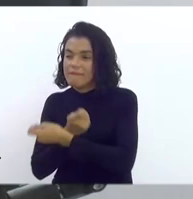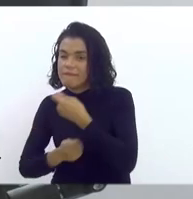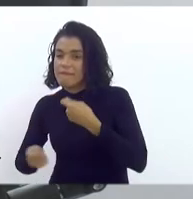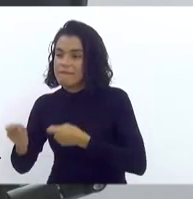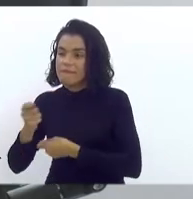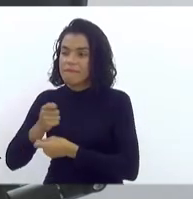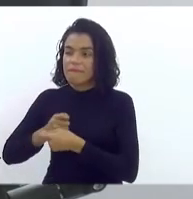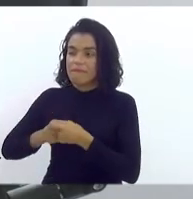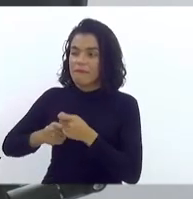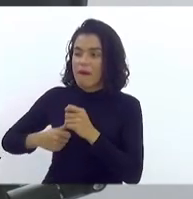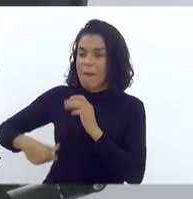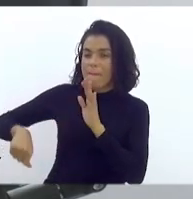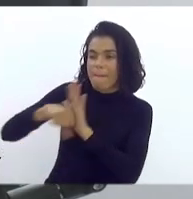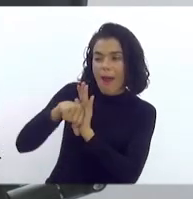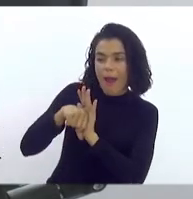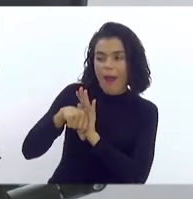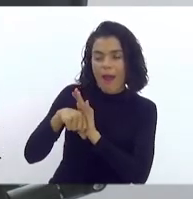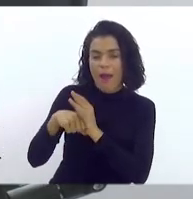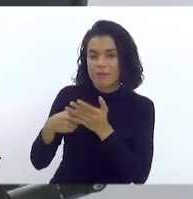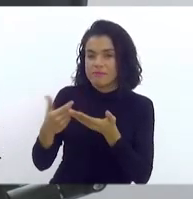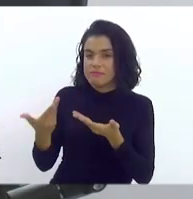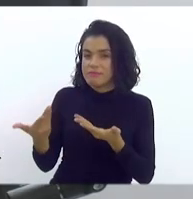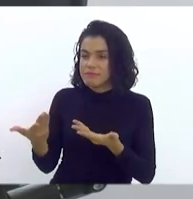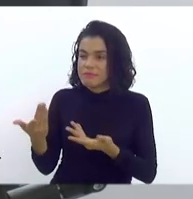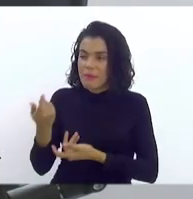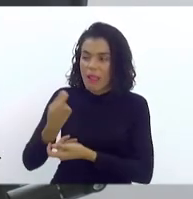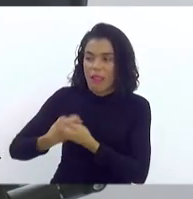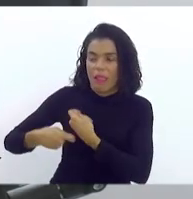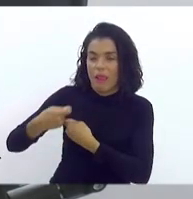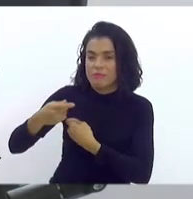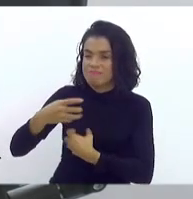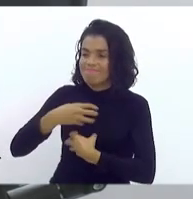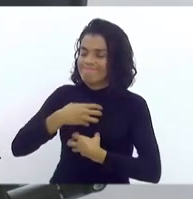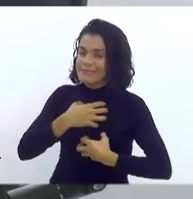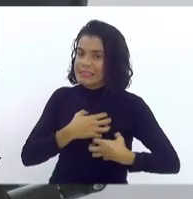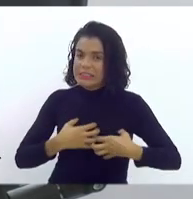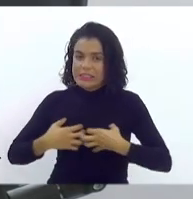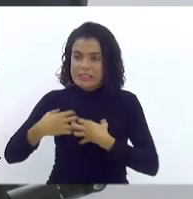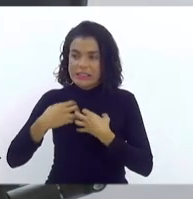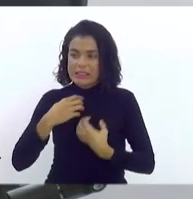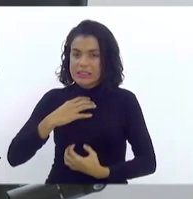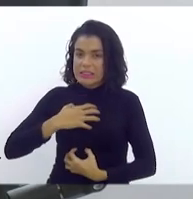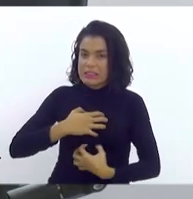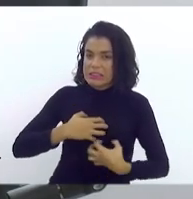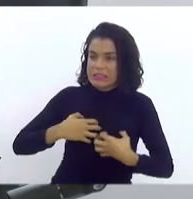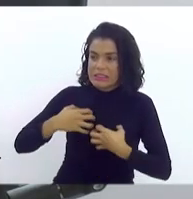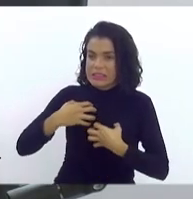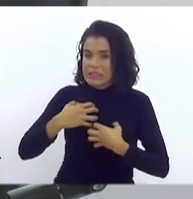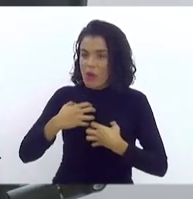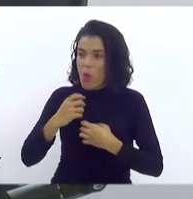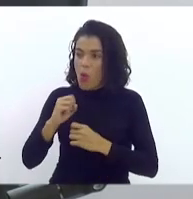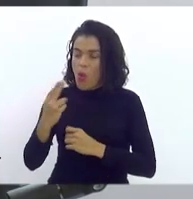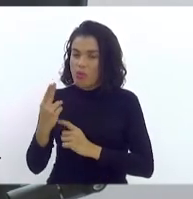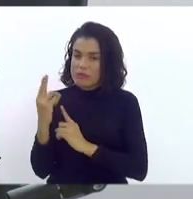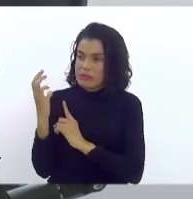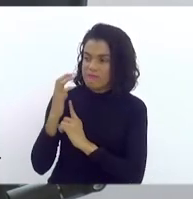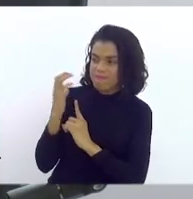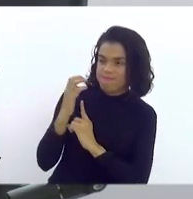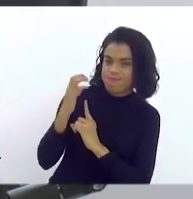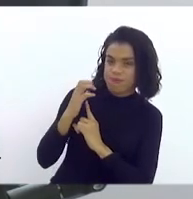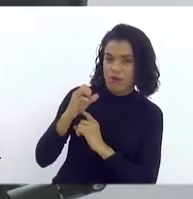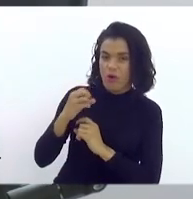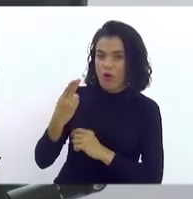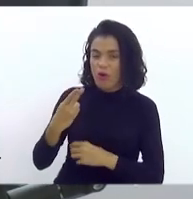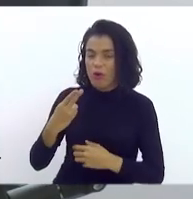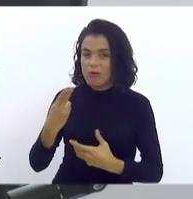ilegal, ilegítimo, enfim. A senhora se sentiu constrangida ou ameaçada ou